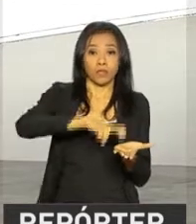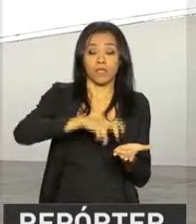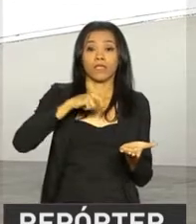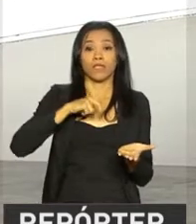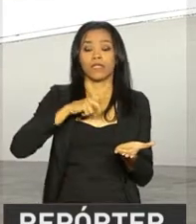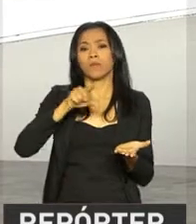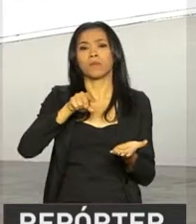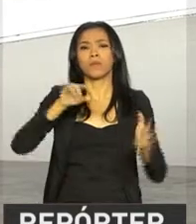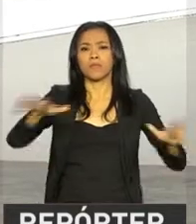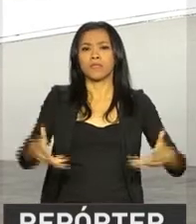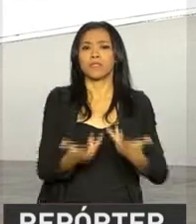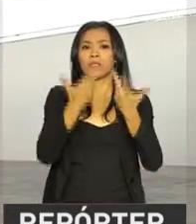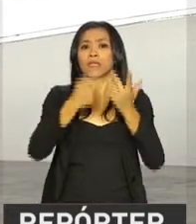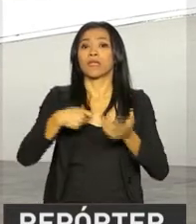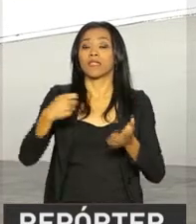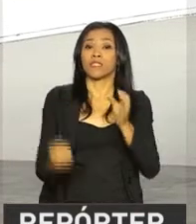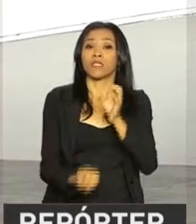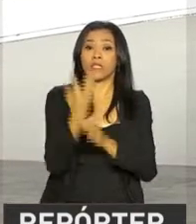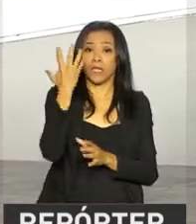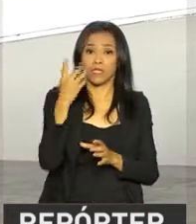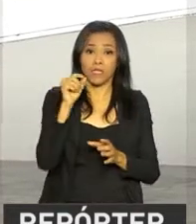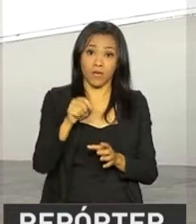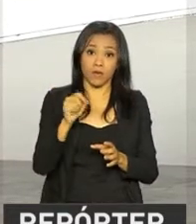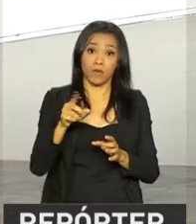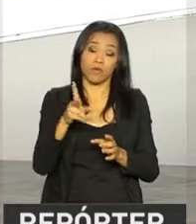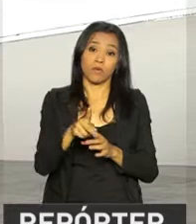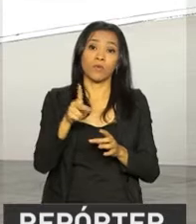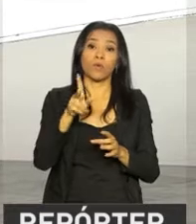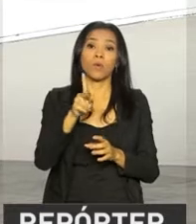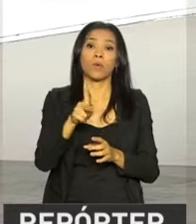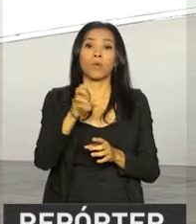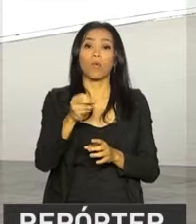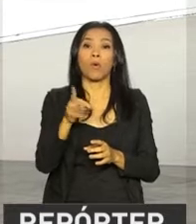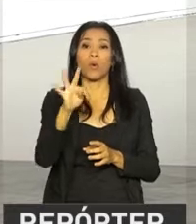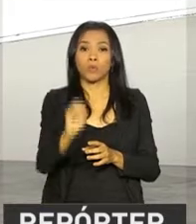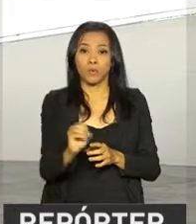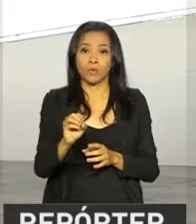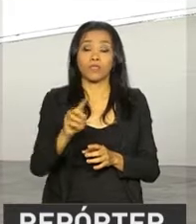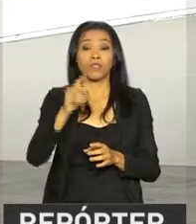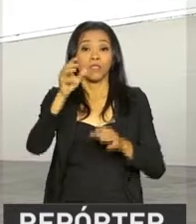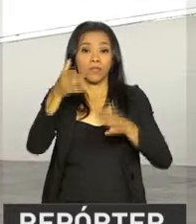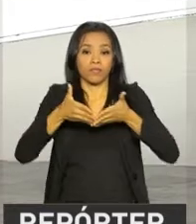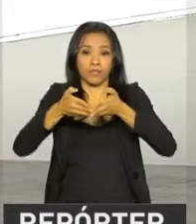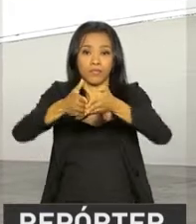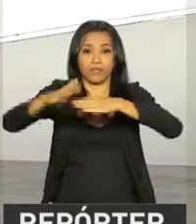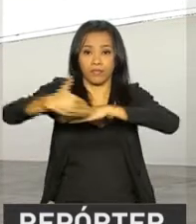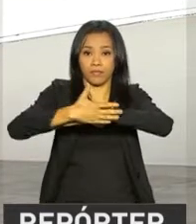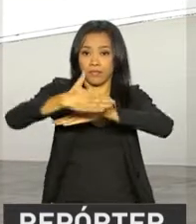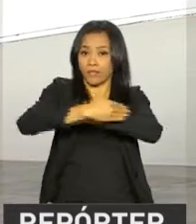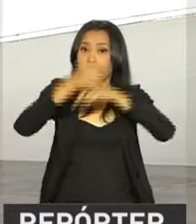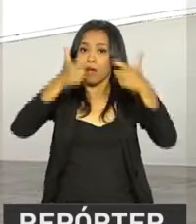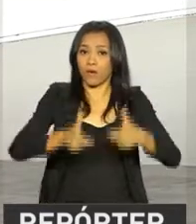cerimônia de criação da zona de processamento de exportação do Porto de Açu, no Rio de Janeiro, que é uma área destinada